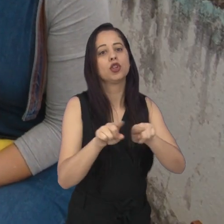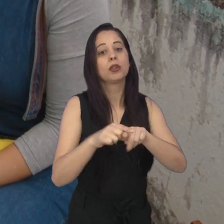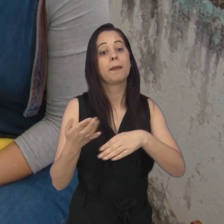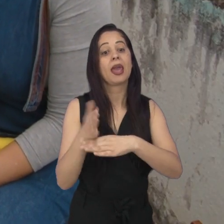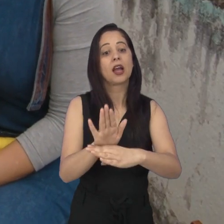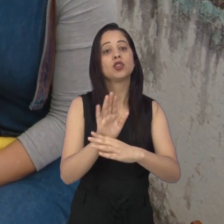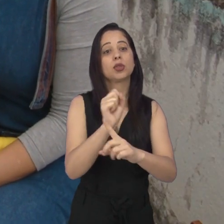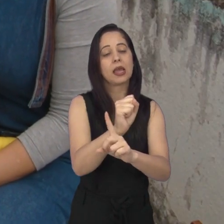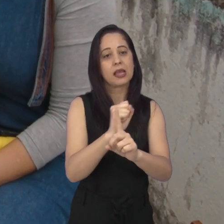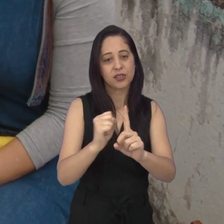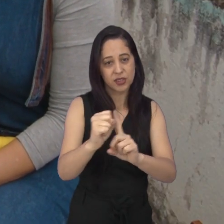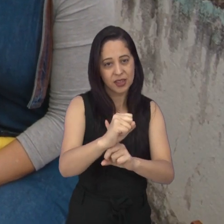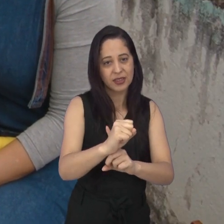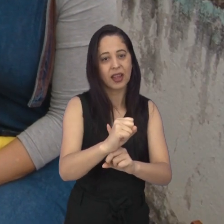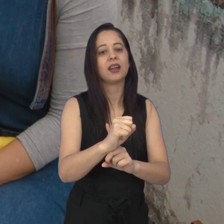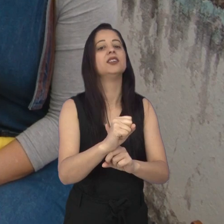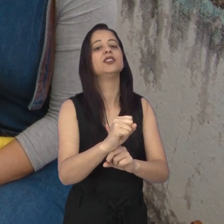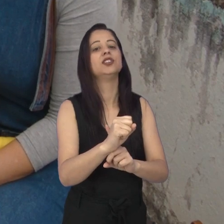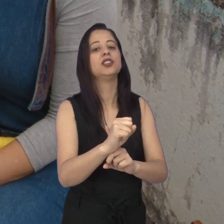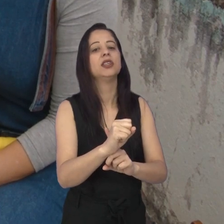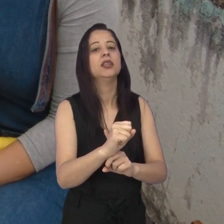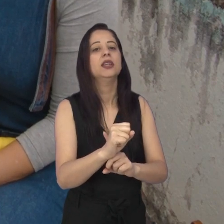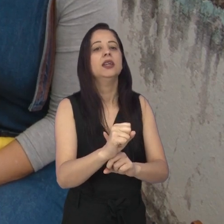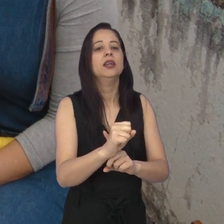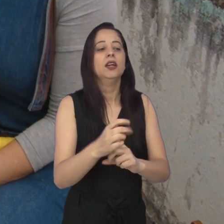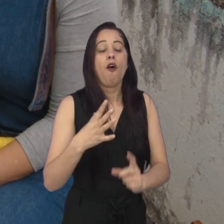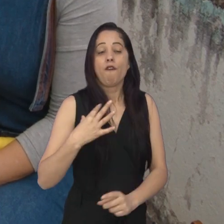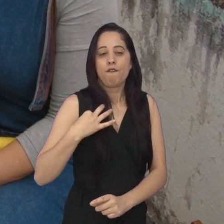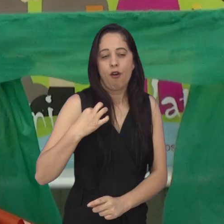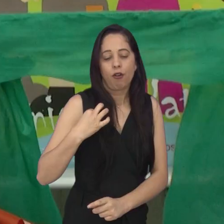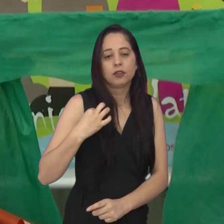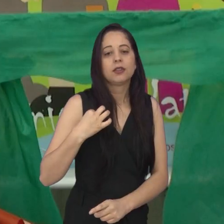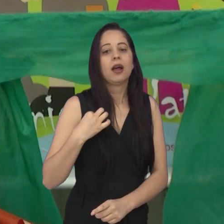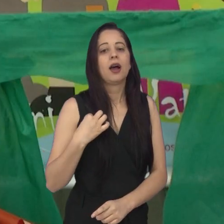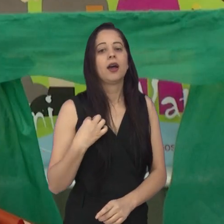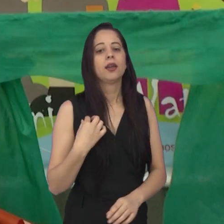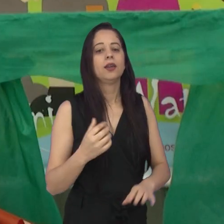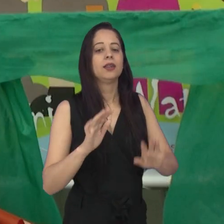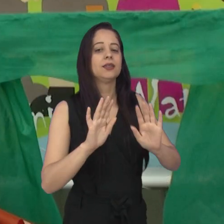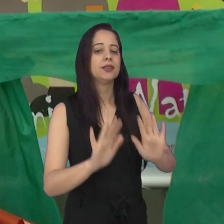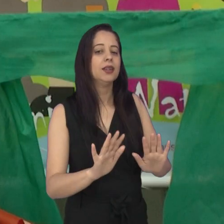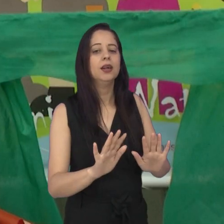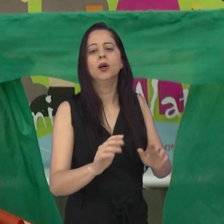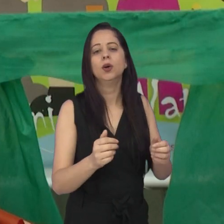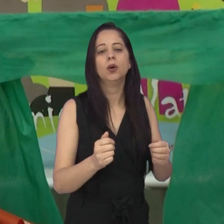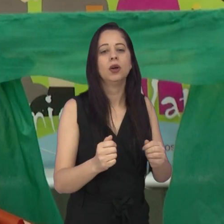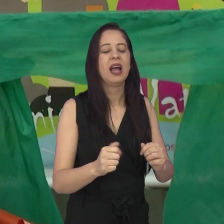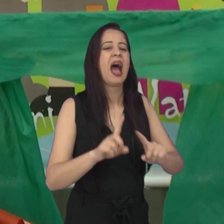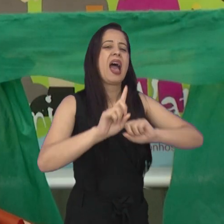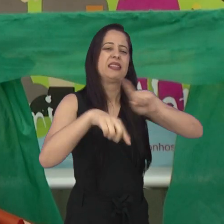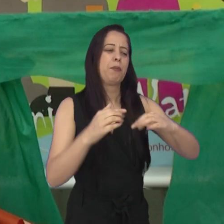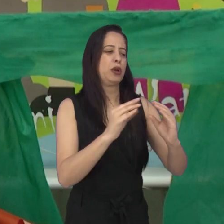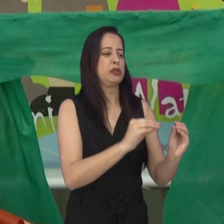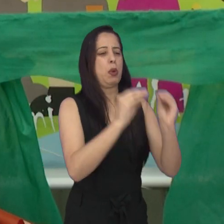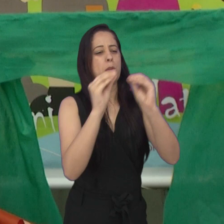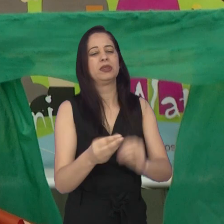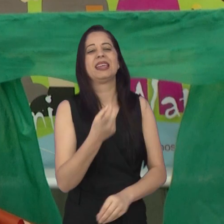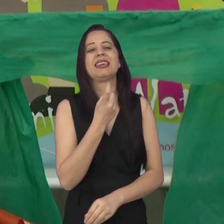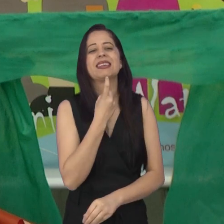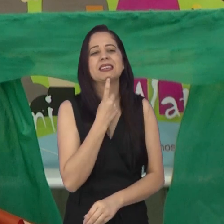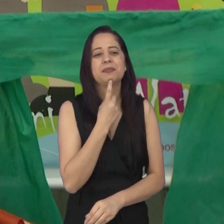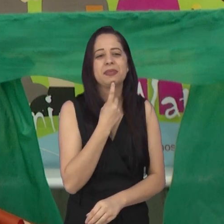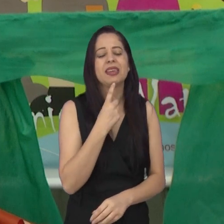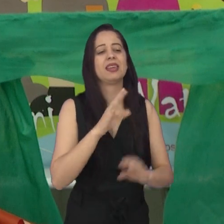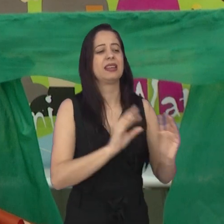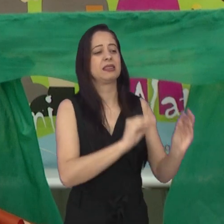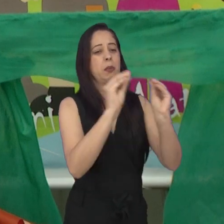para trabalhar também na linha de obra social e aí rodei, né? Morei em Campinas, morei em São